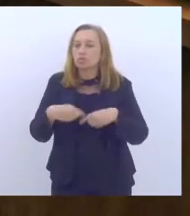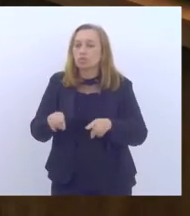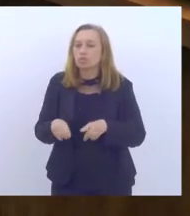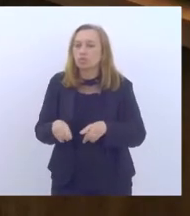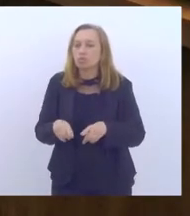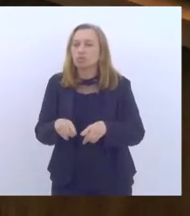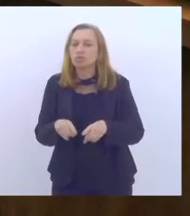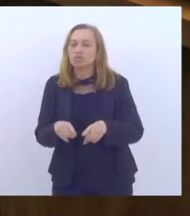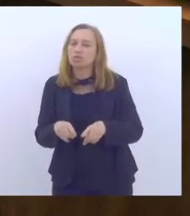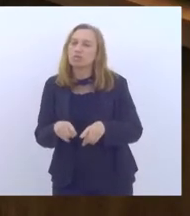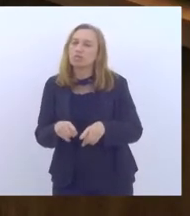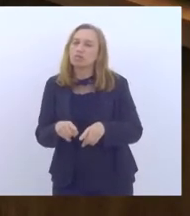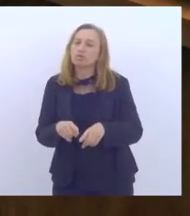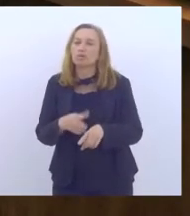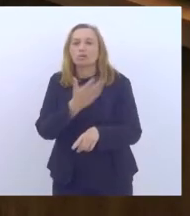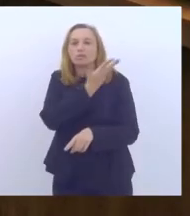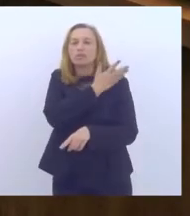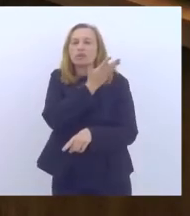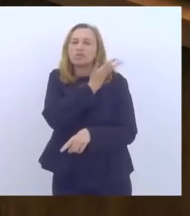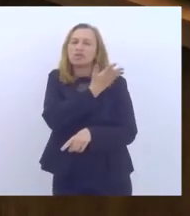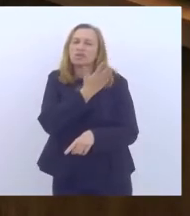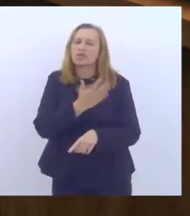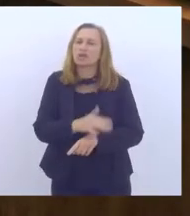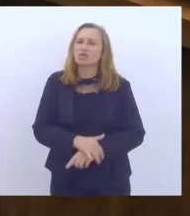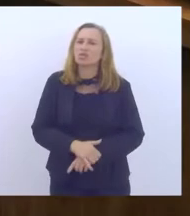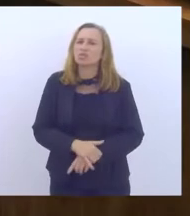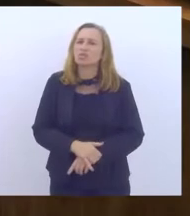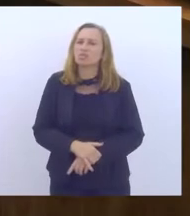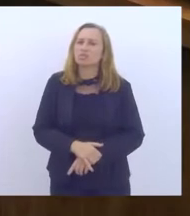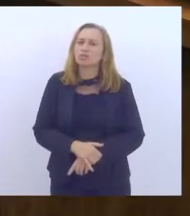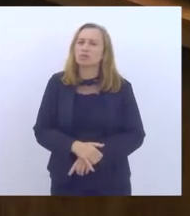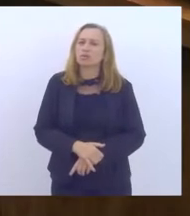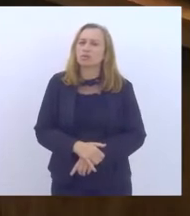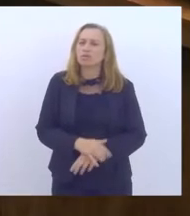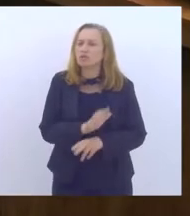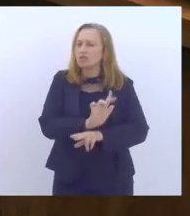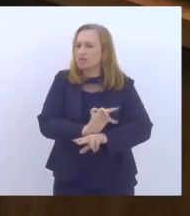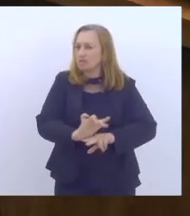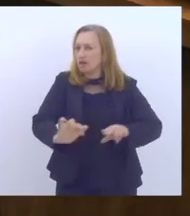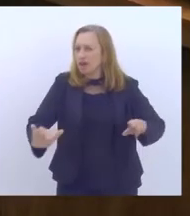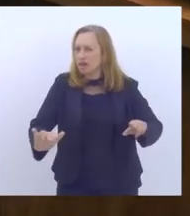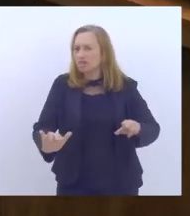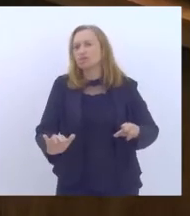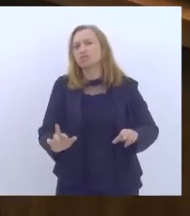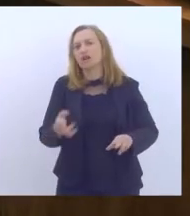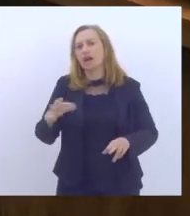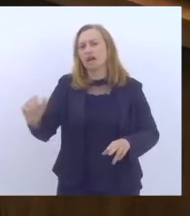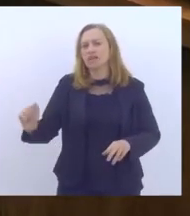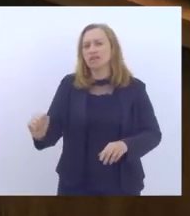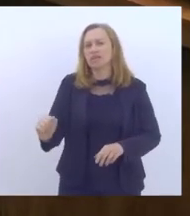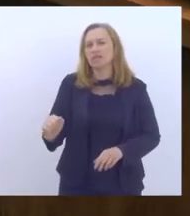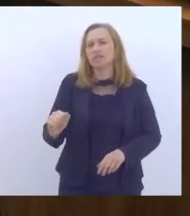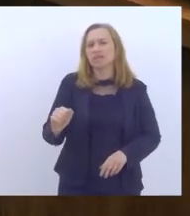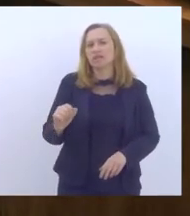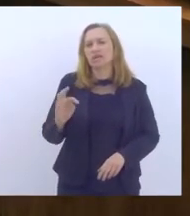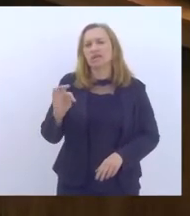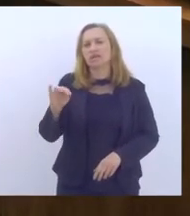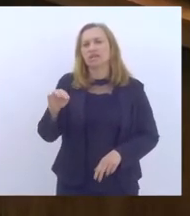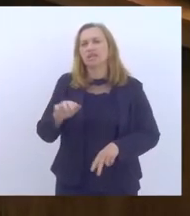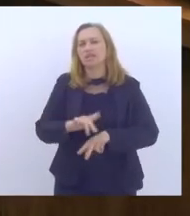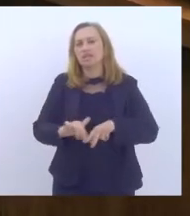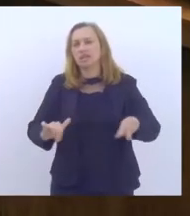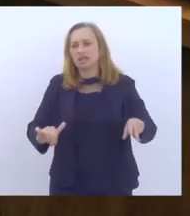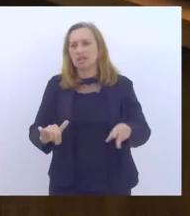às discriminações e preconceitos de versos de raça etnia procedência